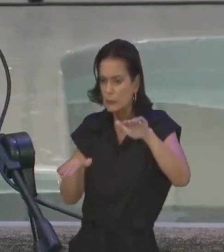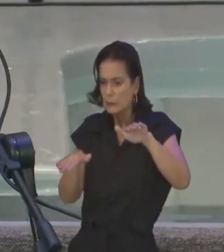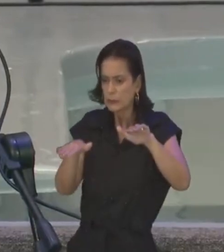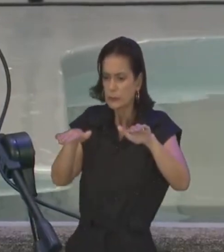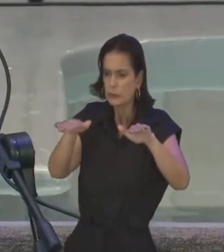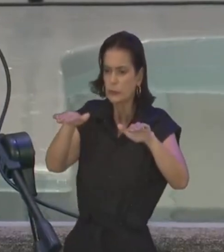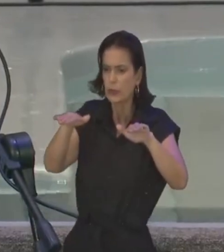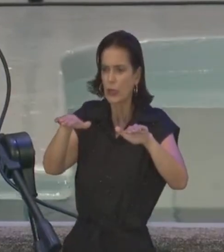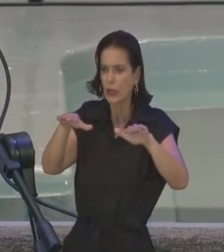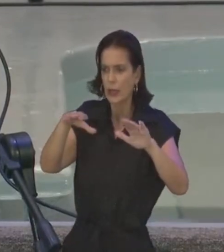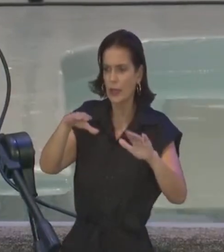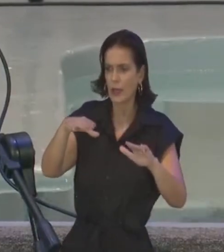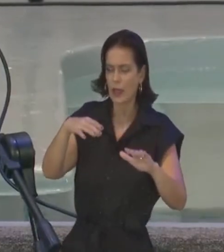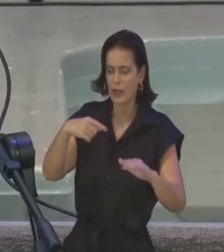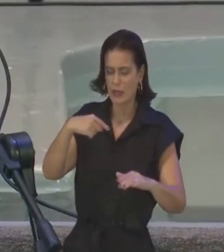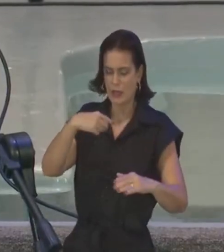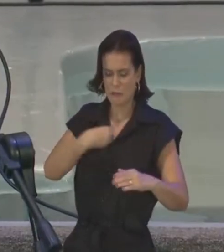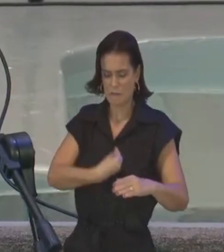nosso mundo interior.